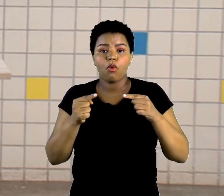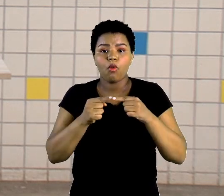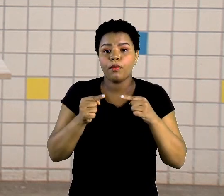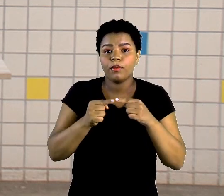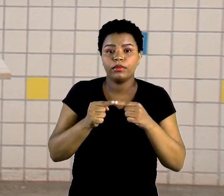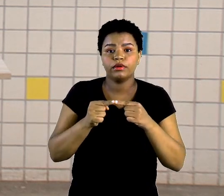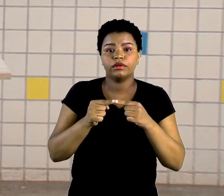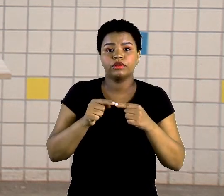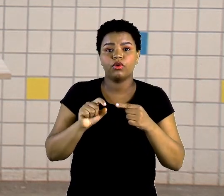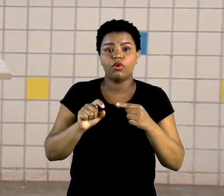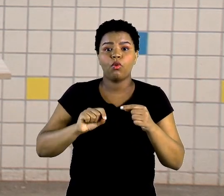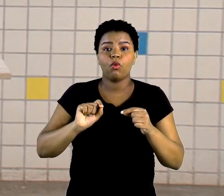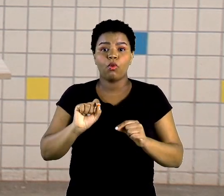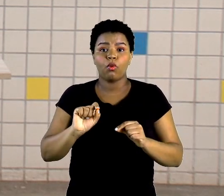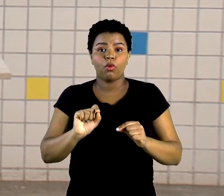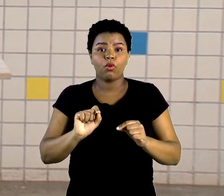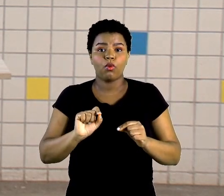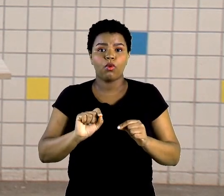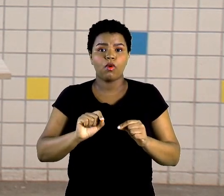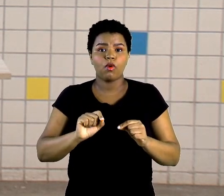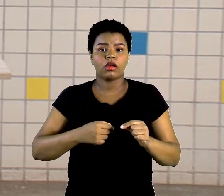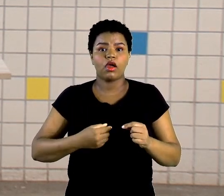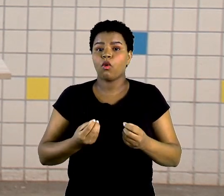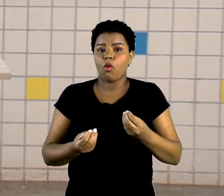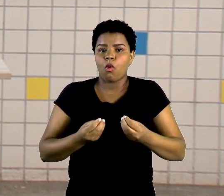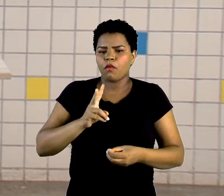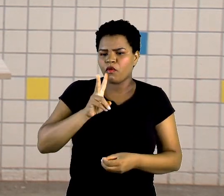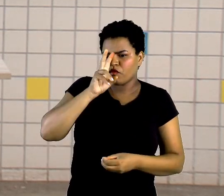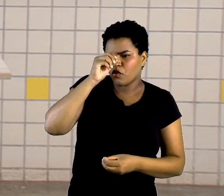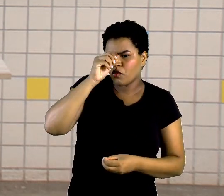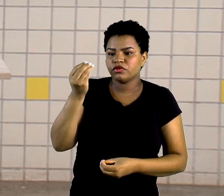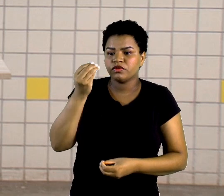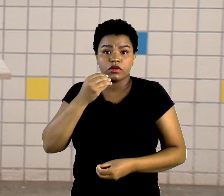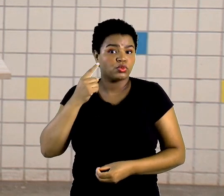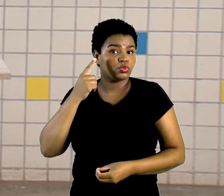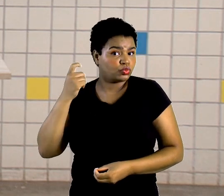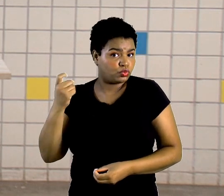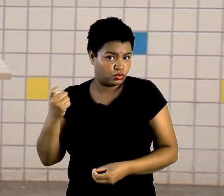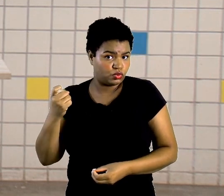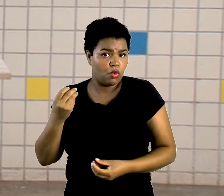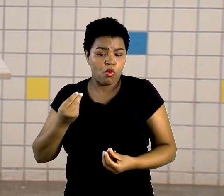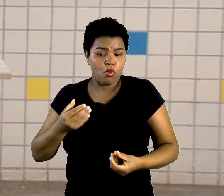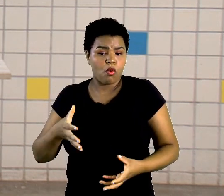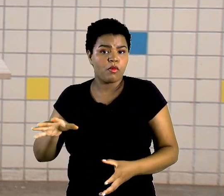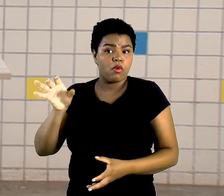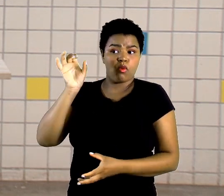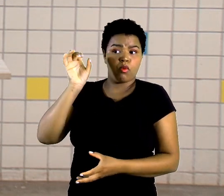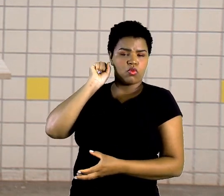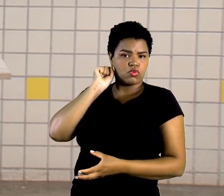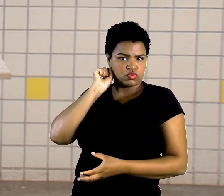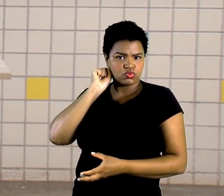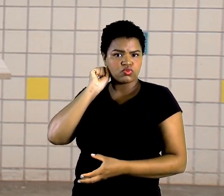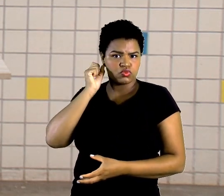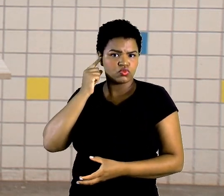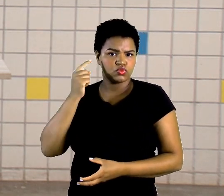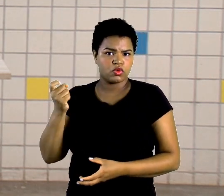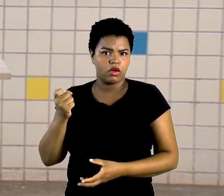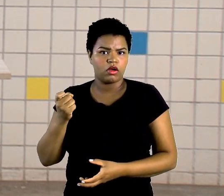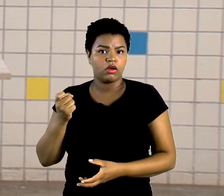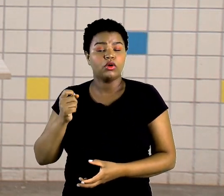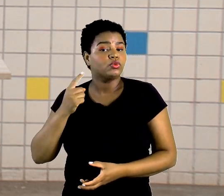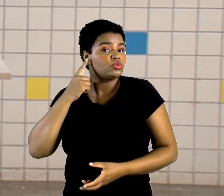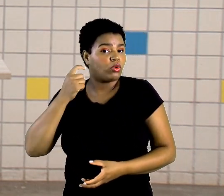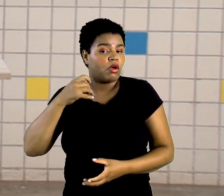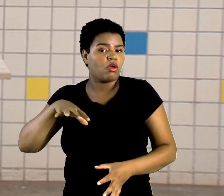a frequência desse som. Como eu vou receber esse som? O som eu recebo, o